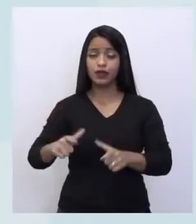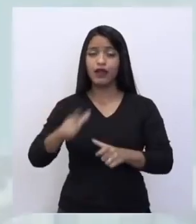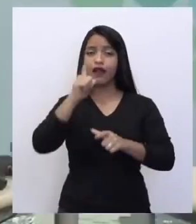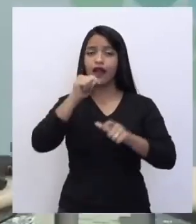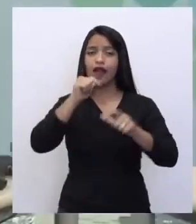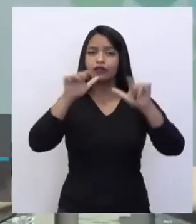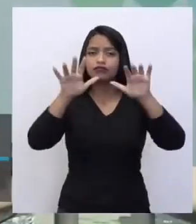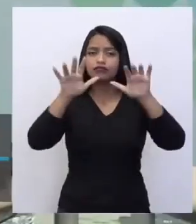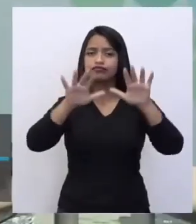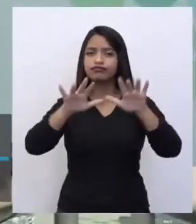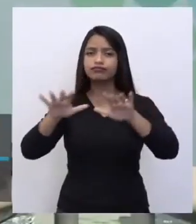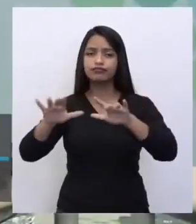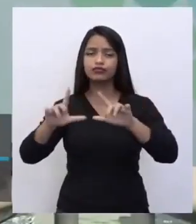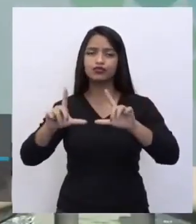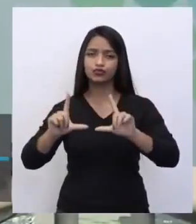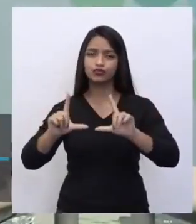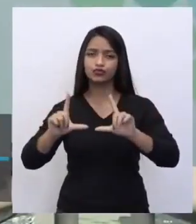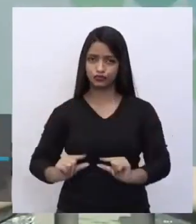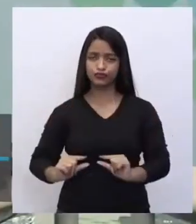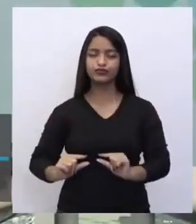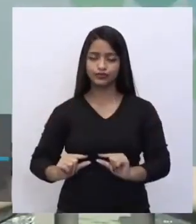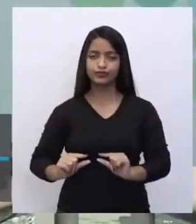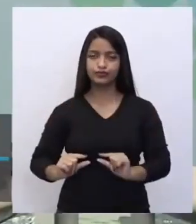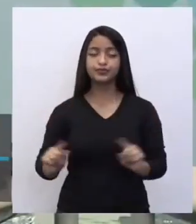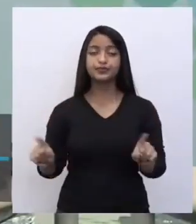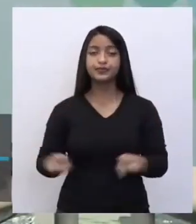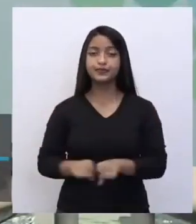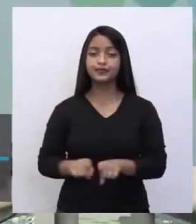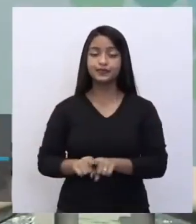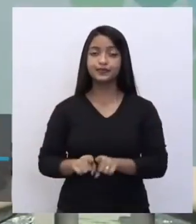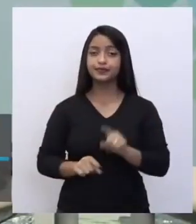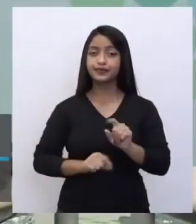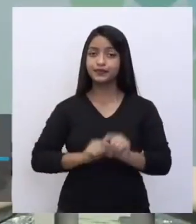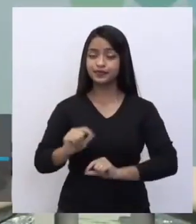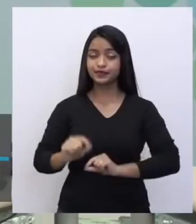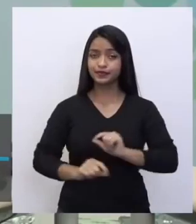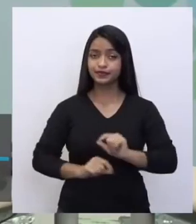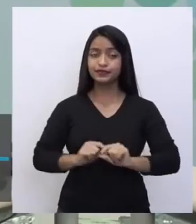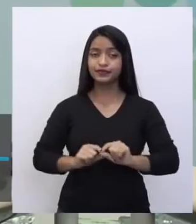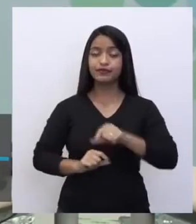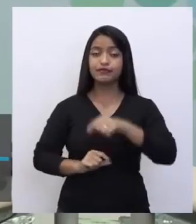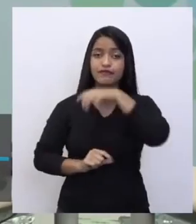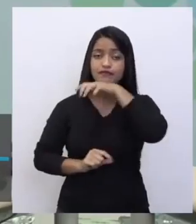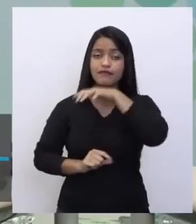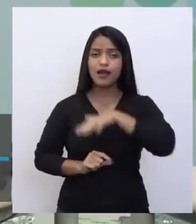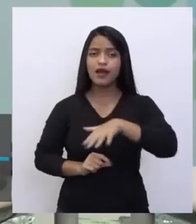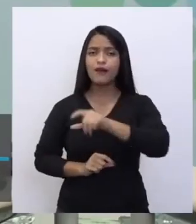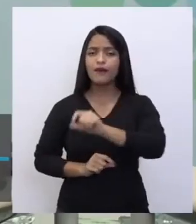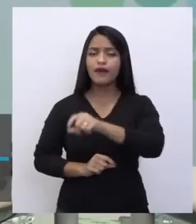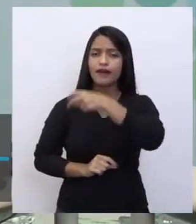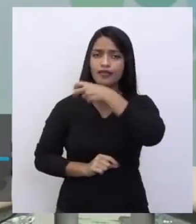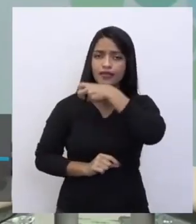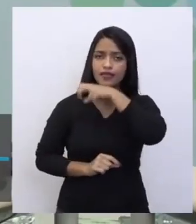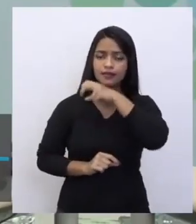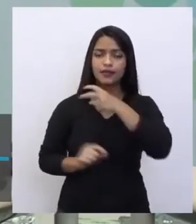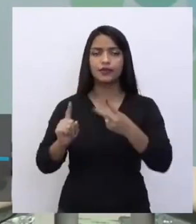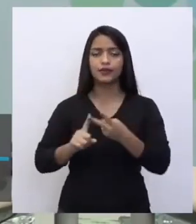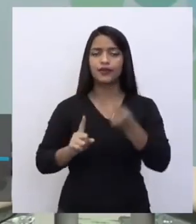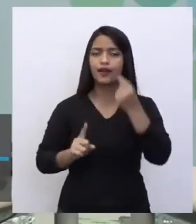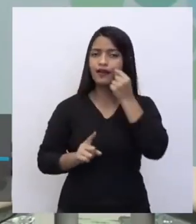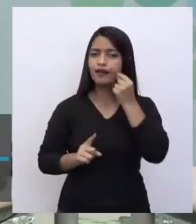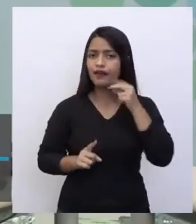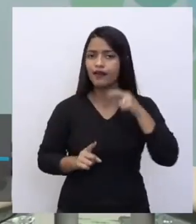Baixa umidade relativa do ar. A gente tem uma presença de fauna com roedores, répteis, né? Que são